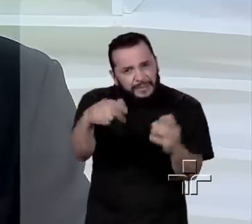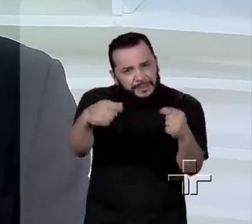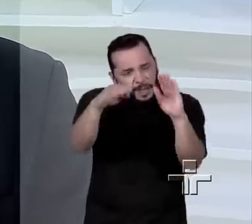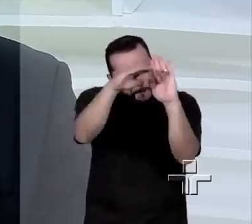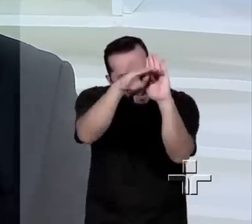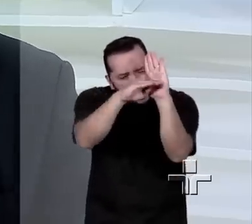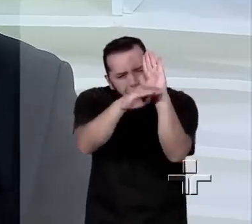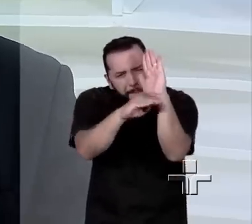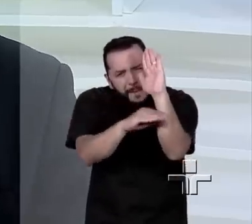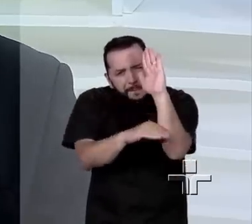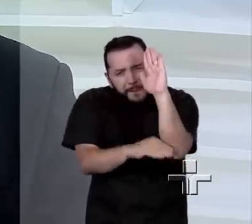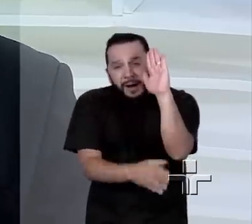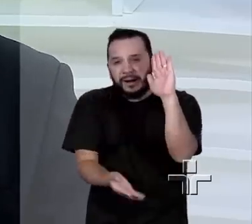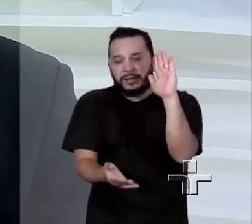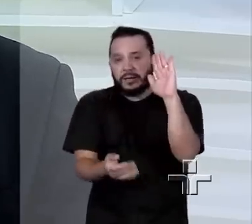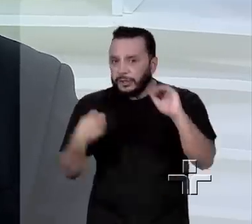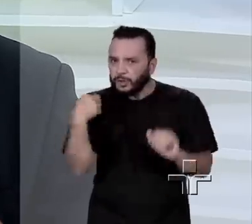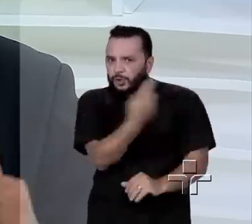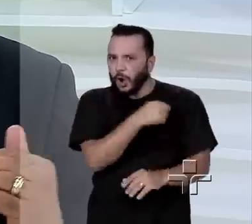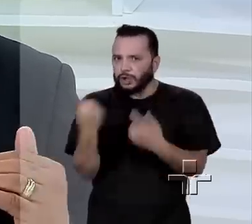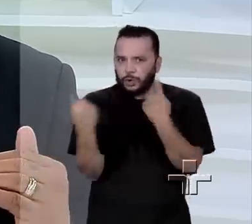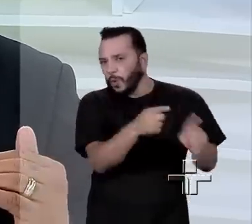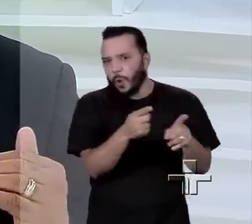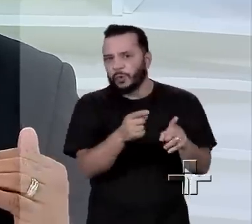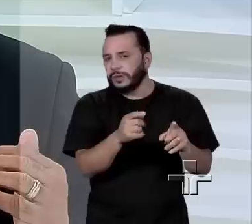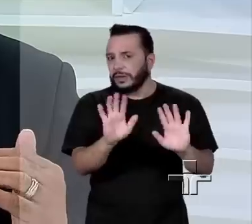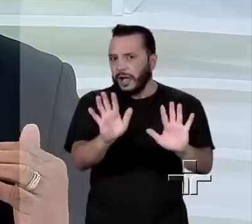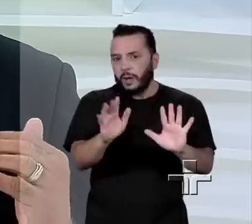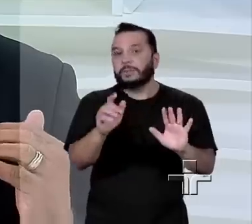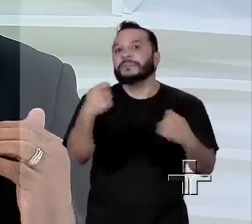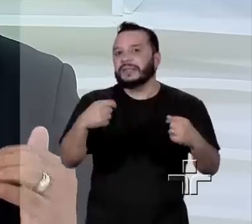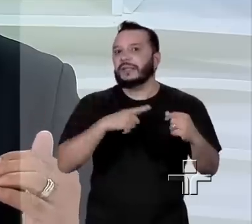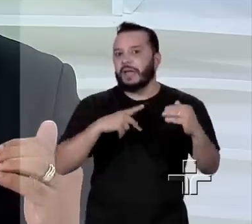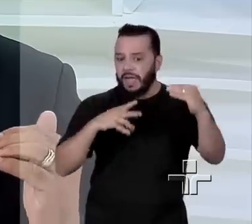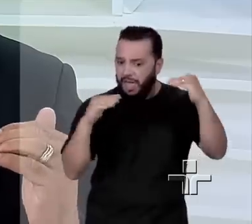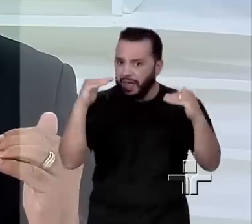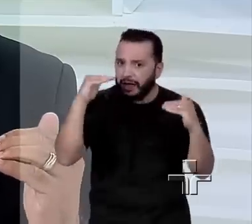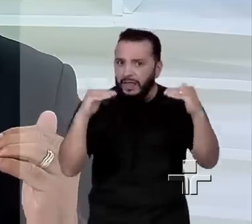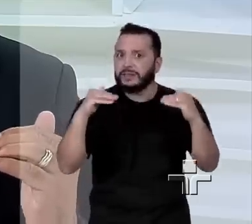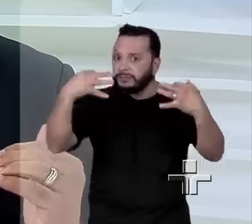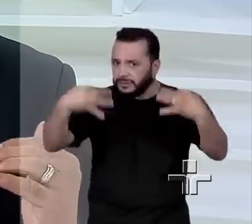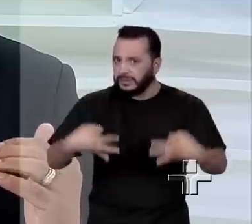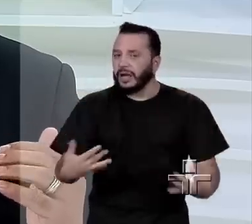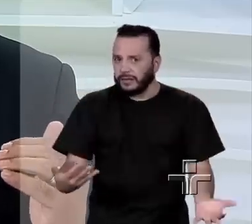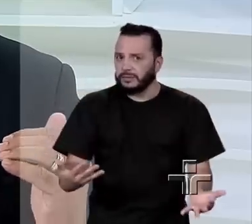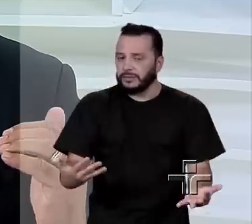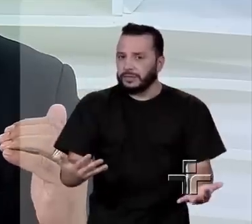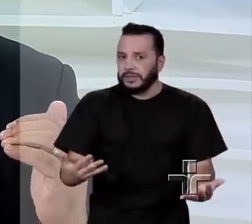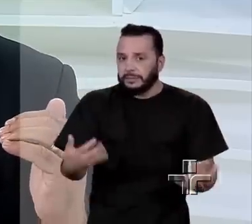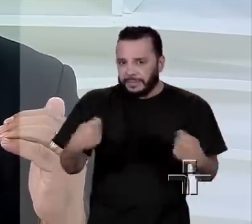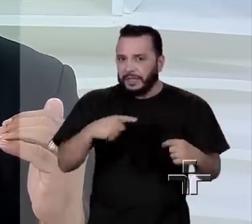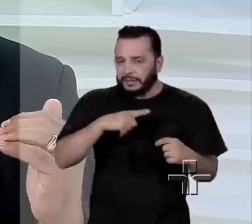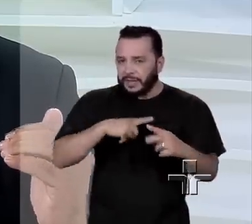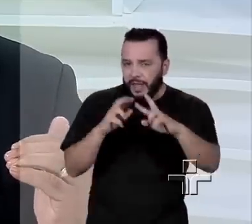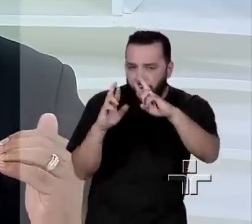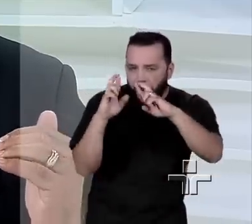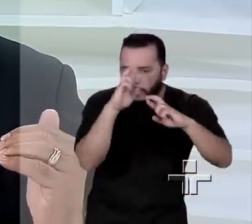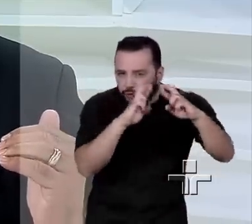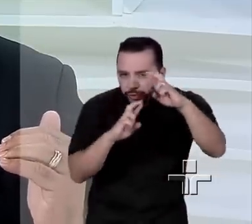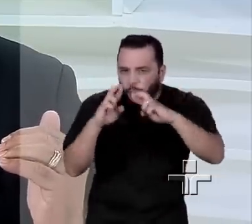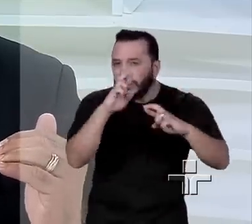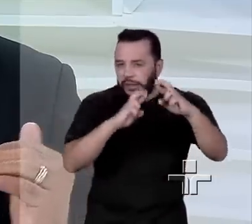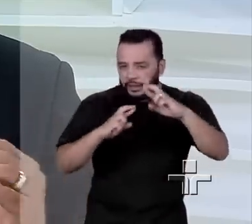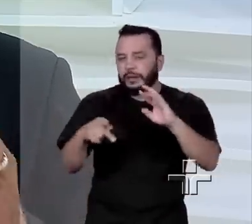Então, ninguém é contrário a você ter um equilíbrio. Você tem que ter mecanismo, sim, de ter uma auditoria em relação